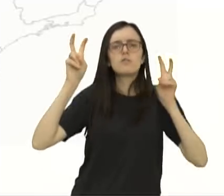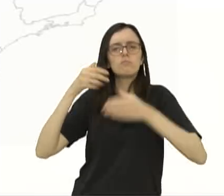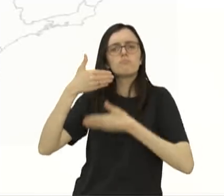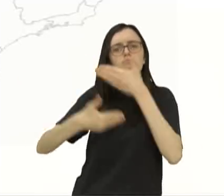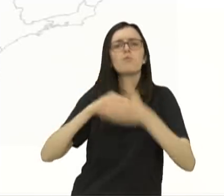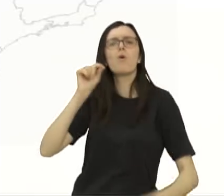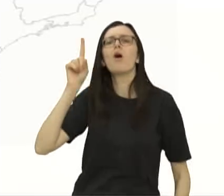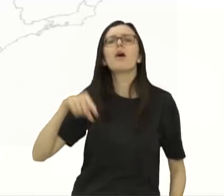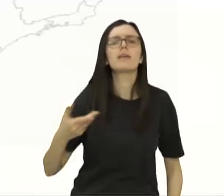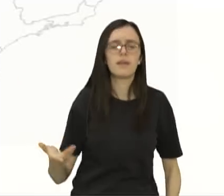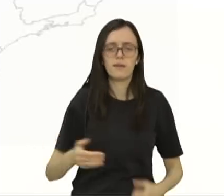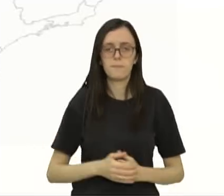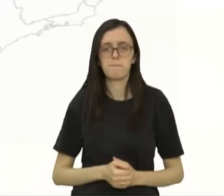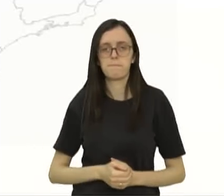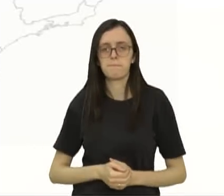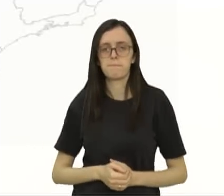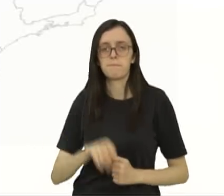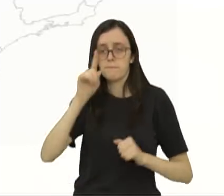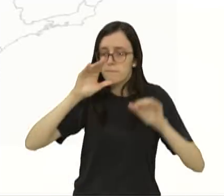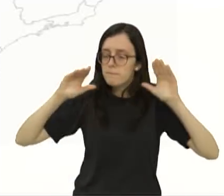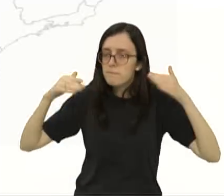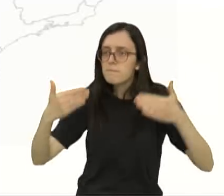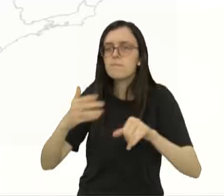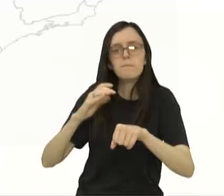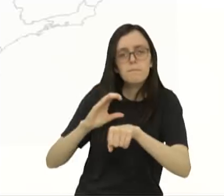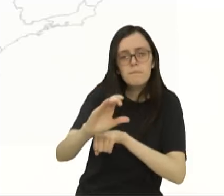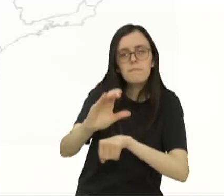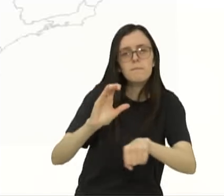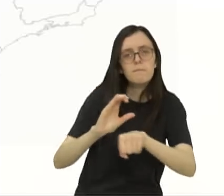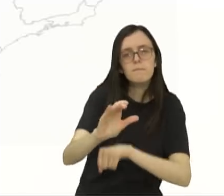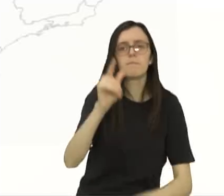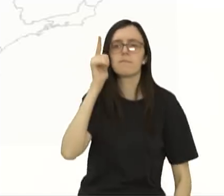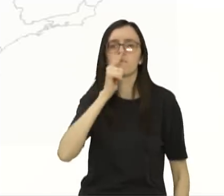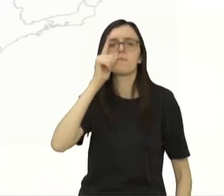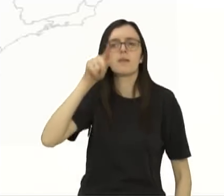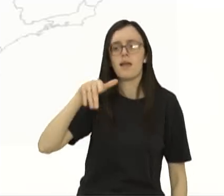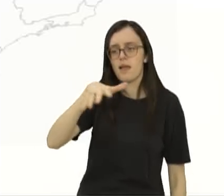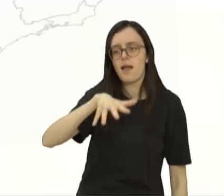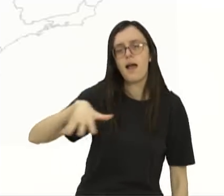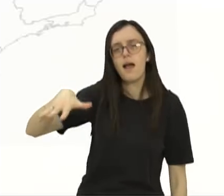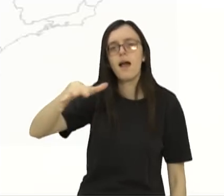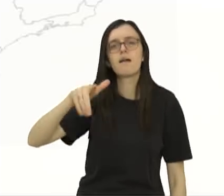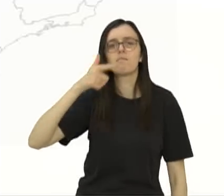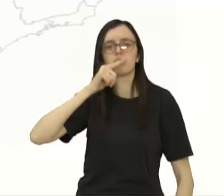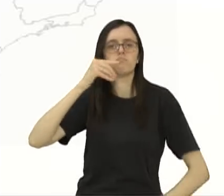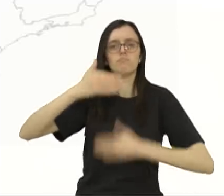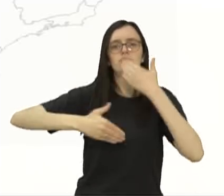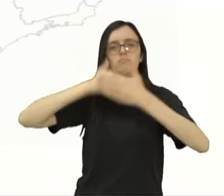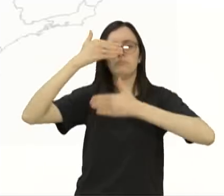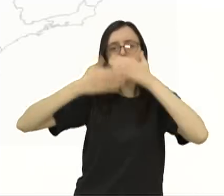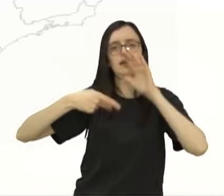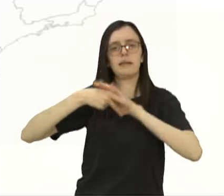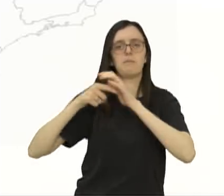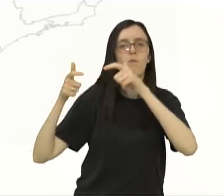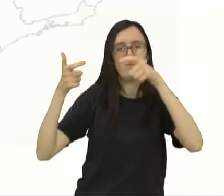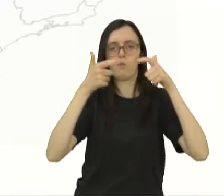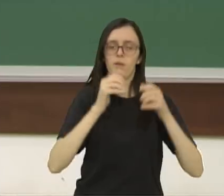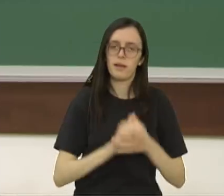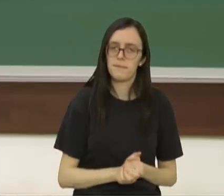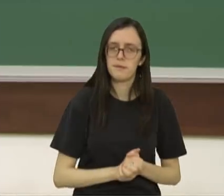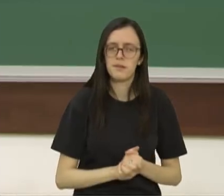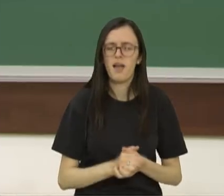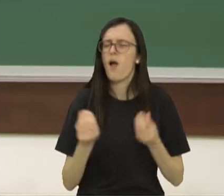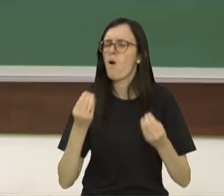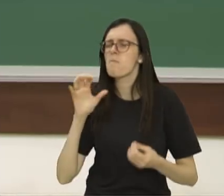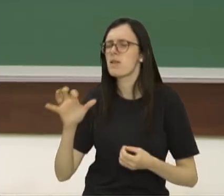desenvolvimento? São fundos para o investimento, né, nas áreas de desenvolvimento dessas regiões. Então, como